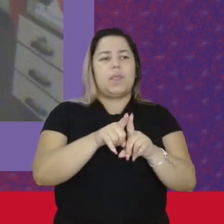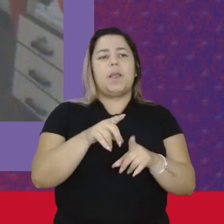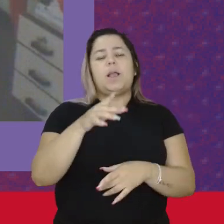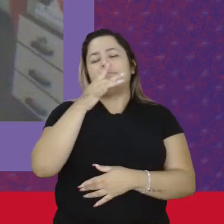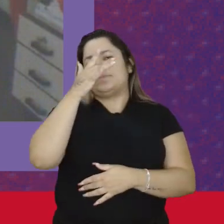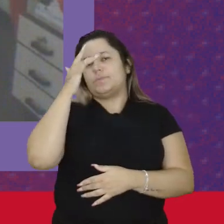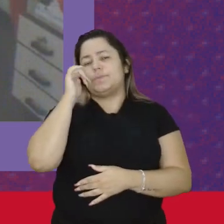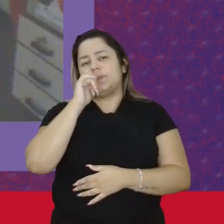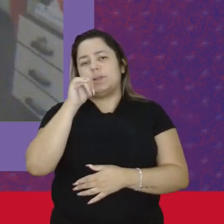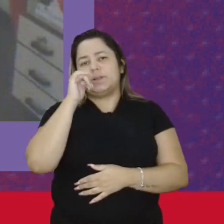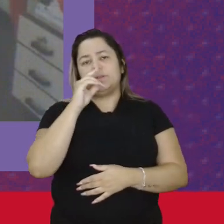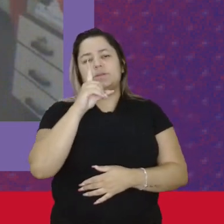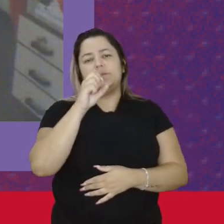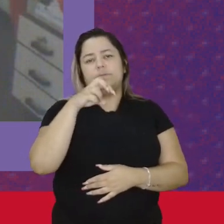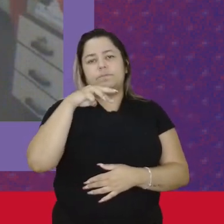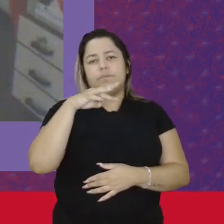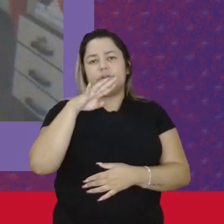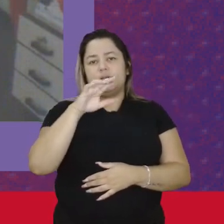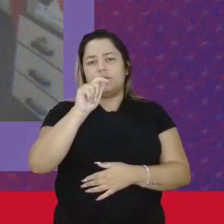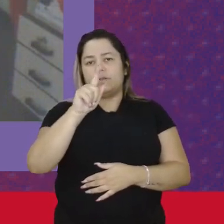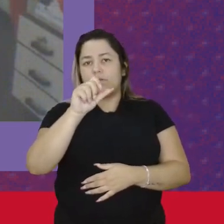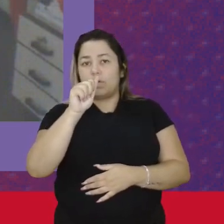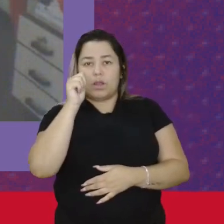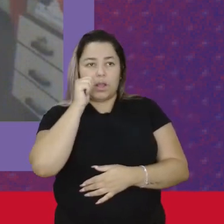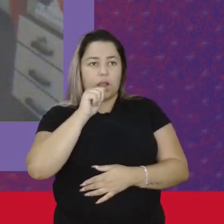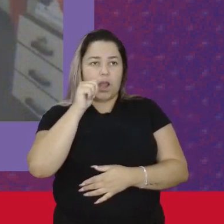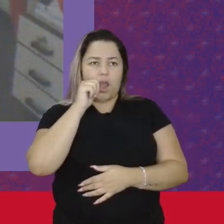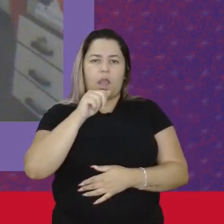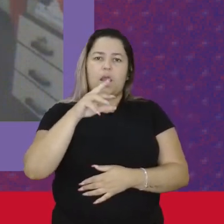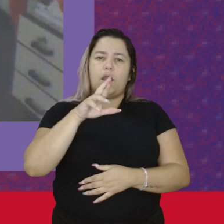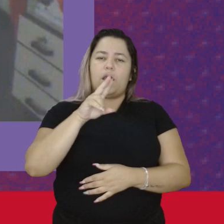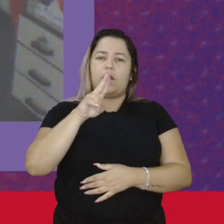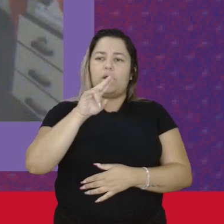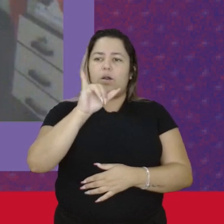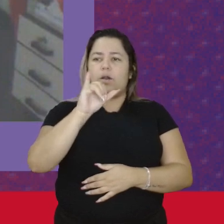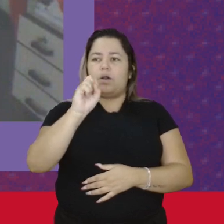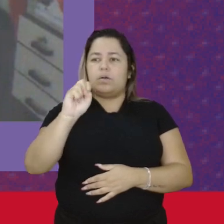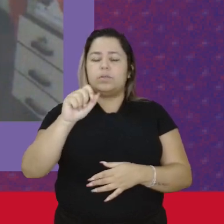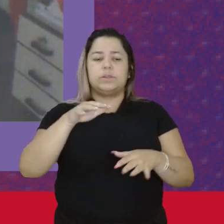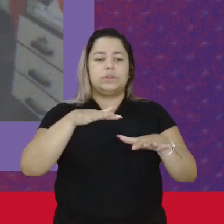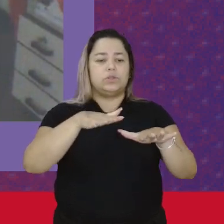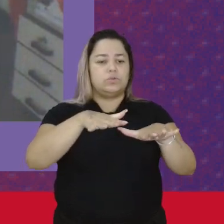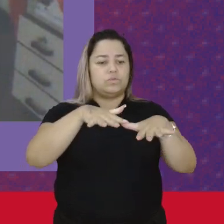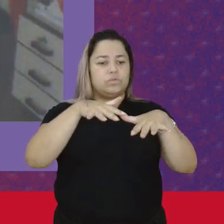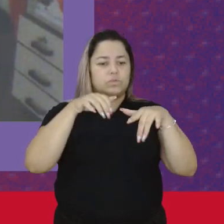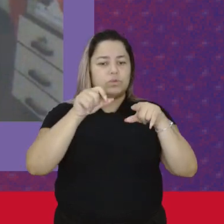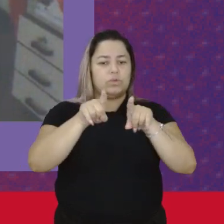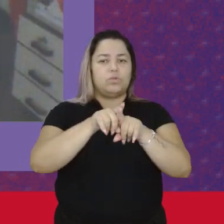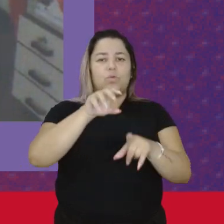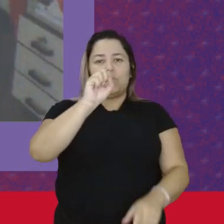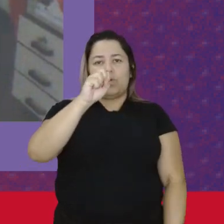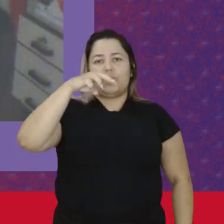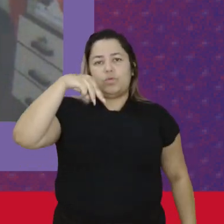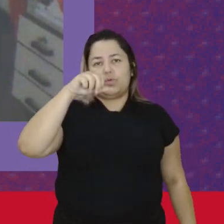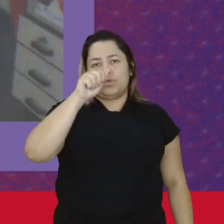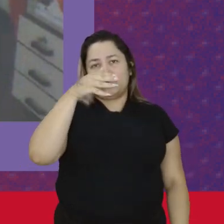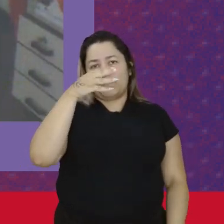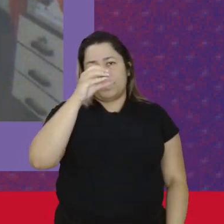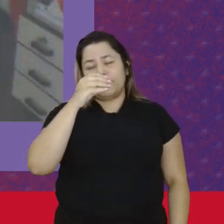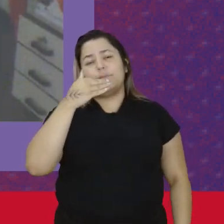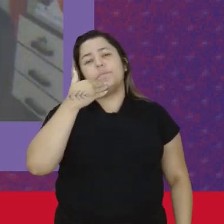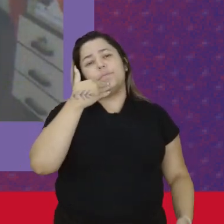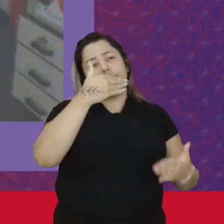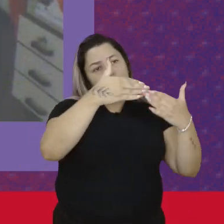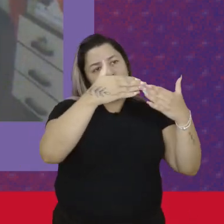desempregadas, mulheres, mães lá na Rússia, faziam a passeata do 8 de março, pedindo